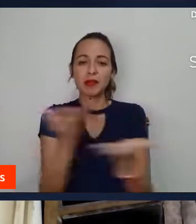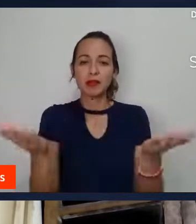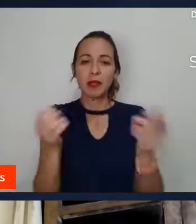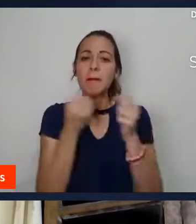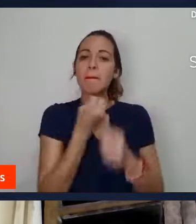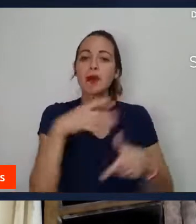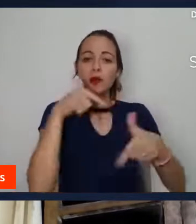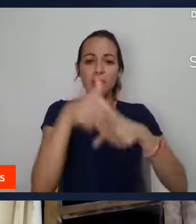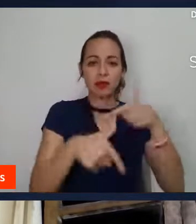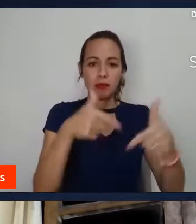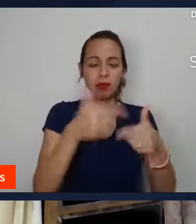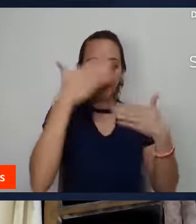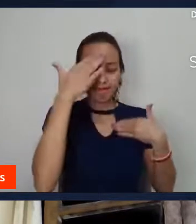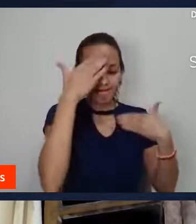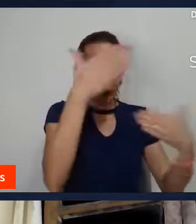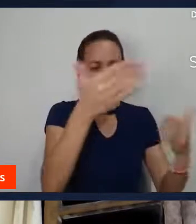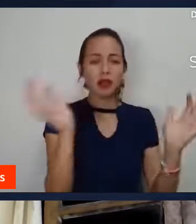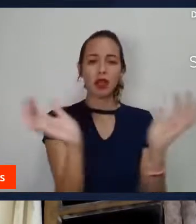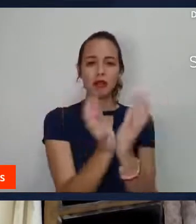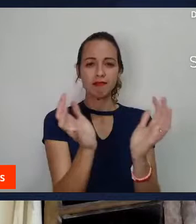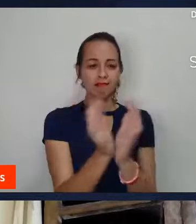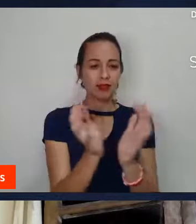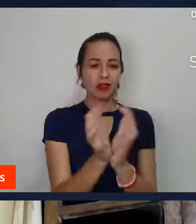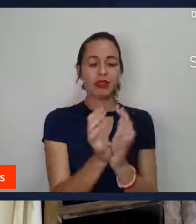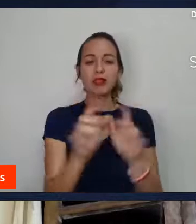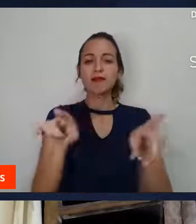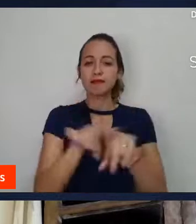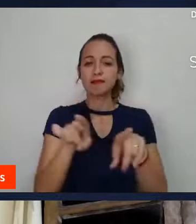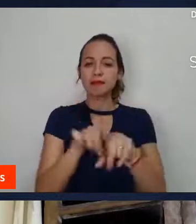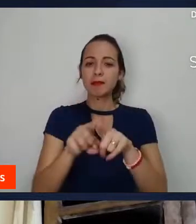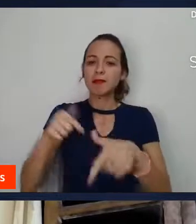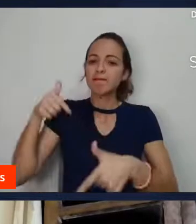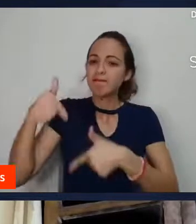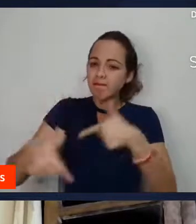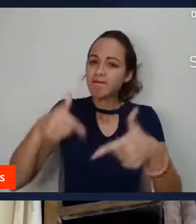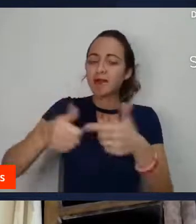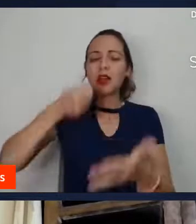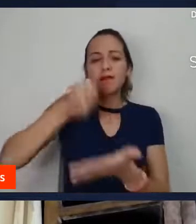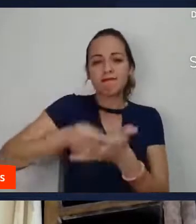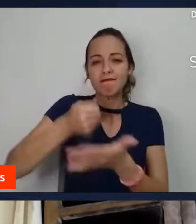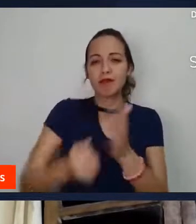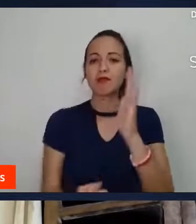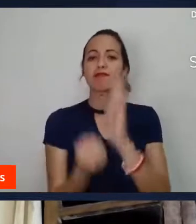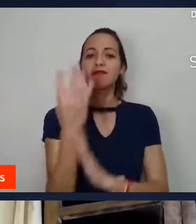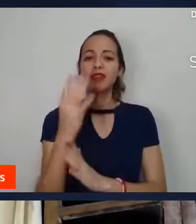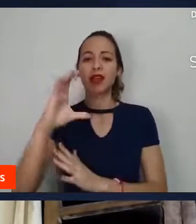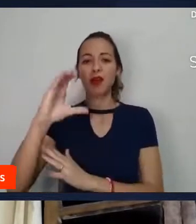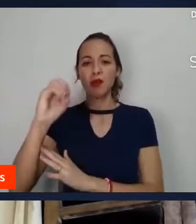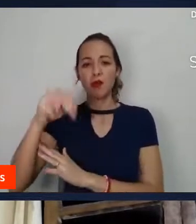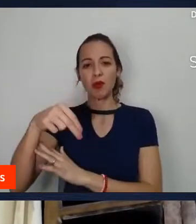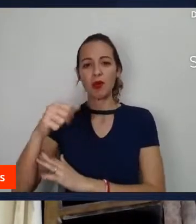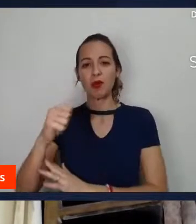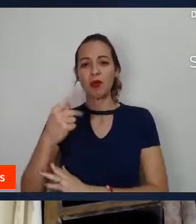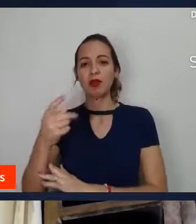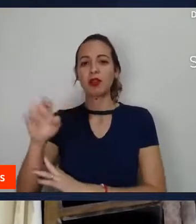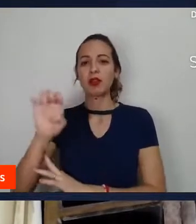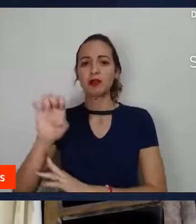agradeço a toda a equipe, a todos que se envolveram nessa árdua tarefa de realizar a CONAP Capixaba